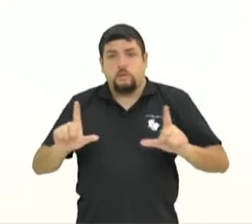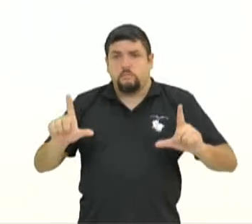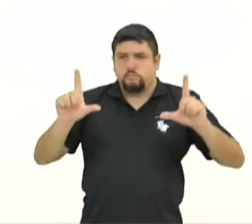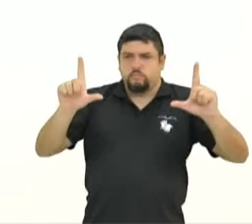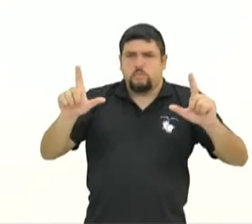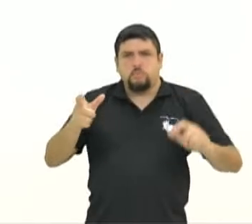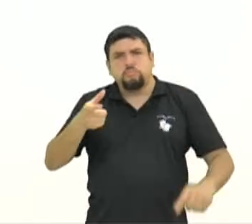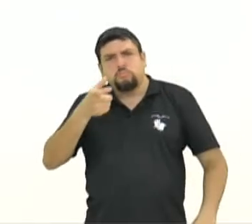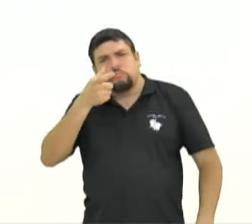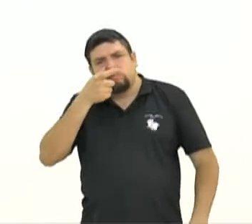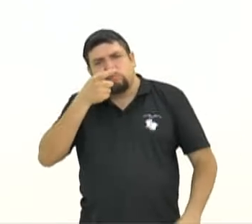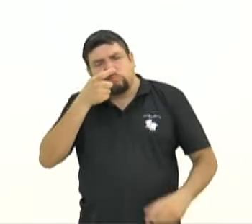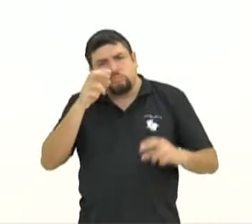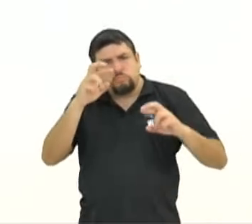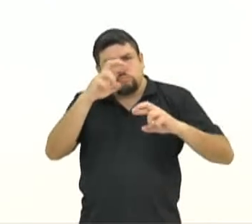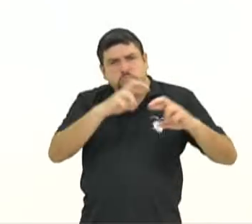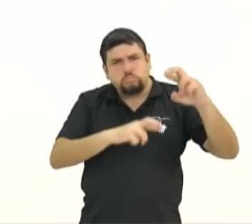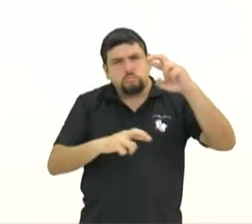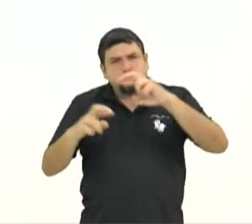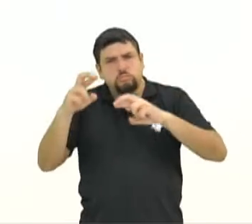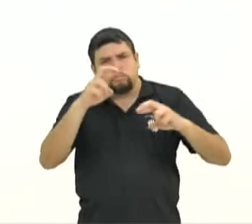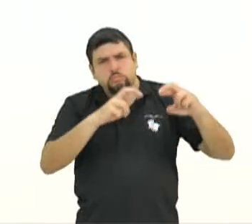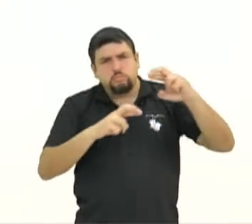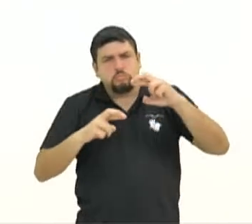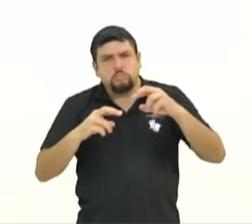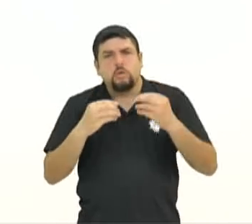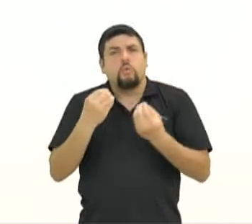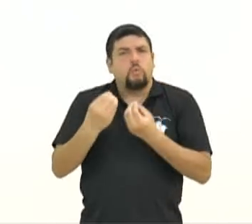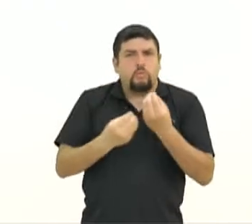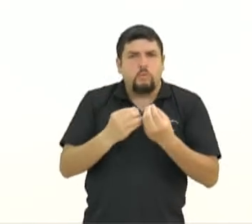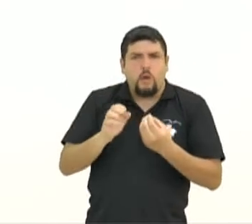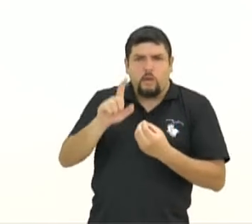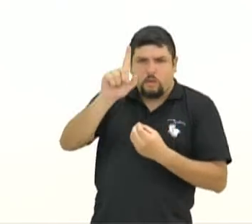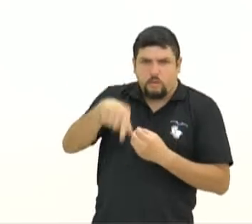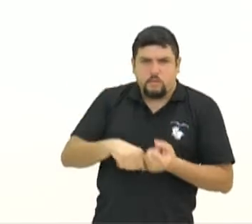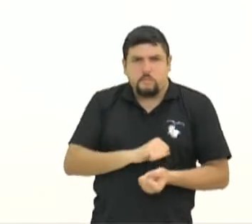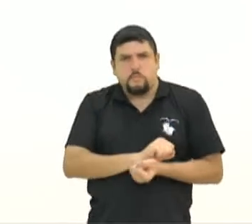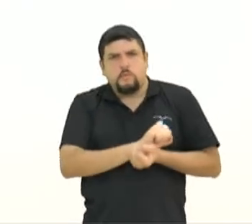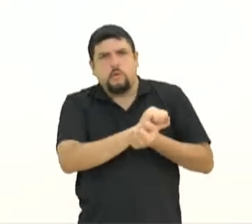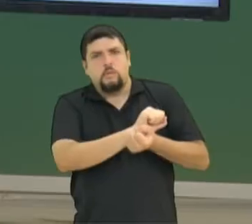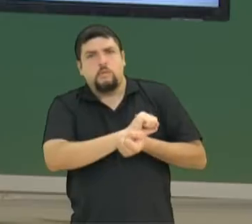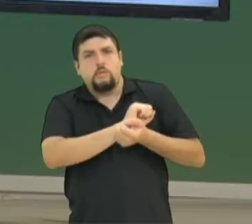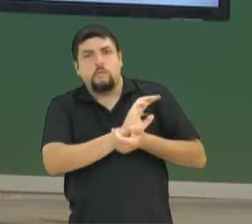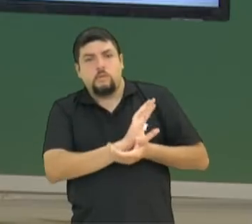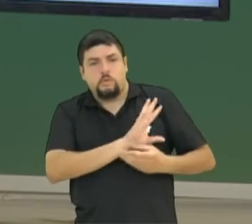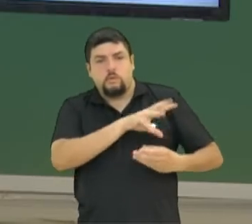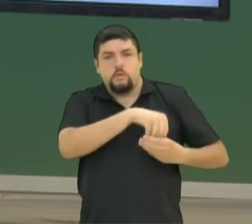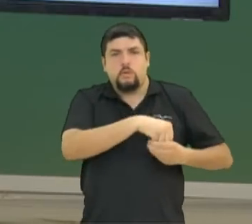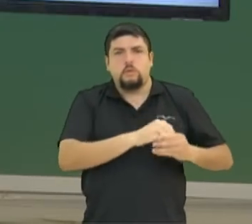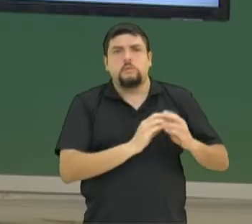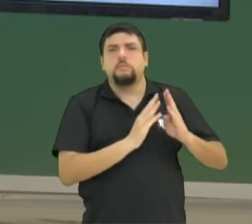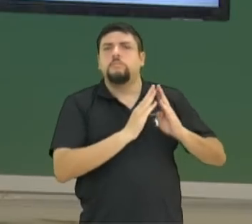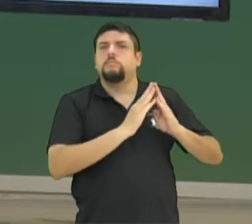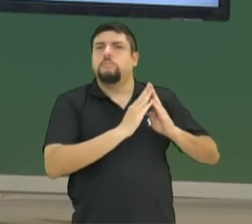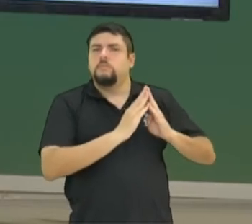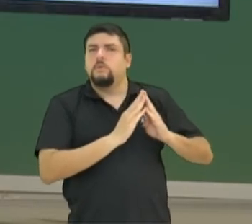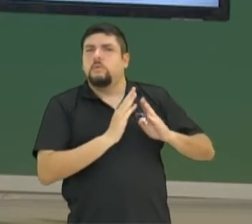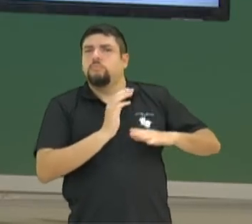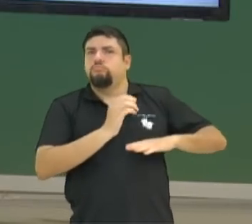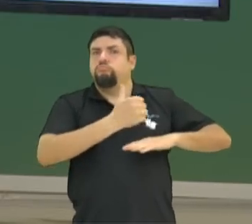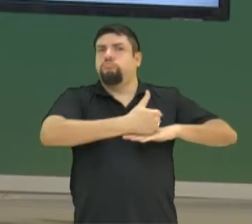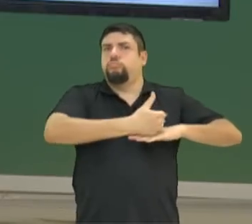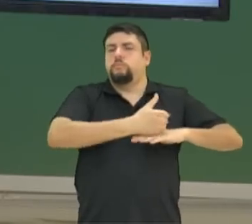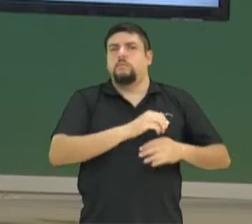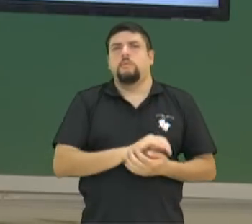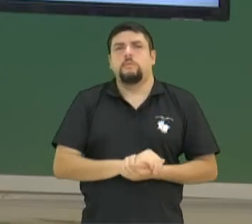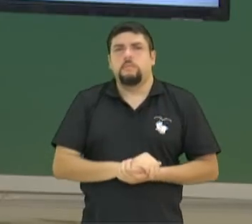presença desses escravos que estavam dentro da casa dos senhores de engenho, que estavam dentro do seio familiar, né? Então a gente vê a